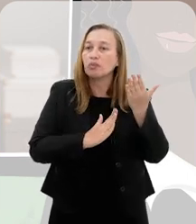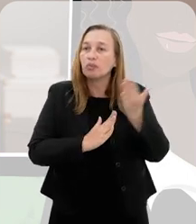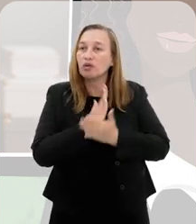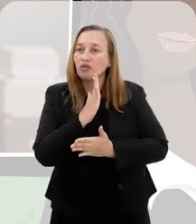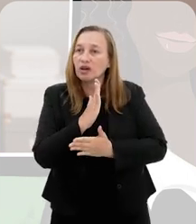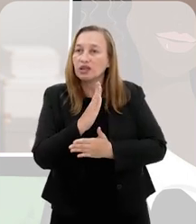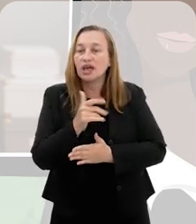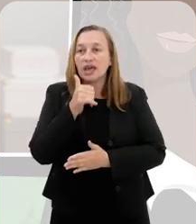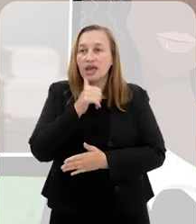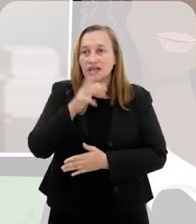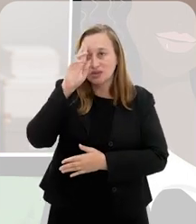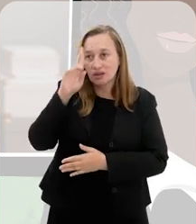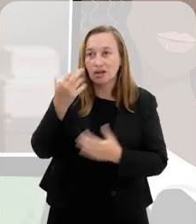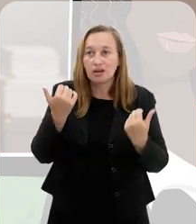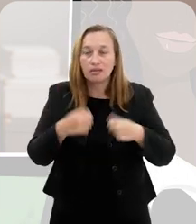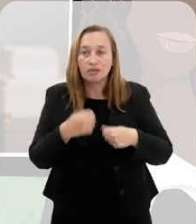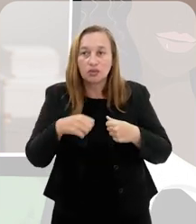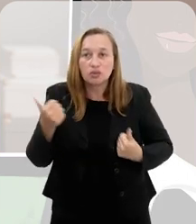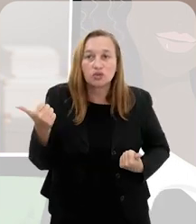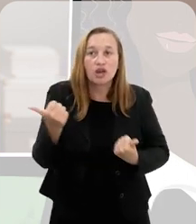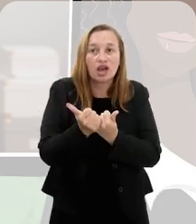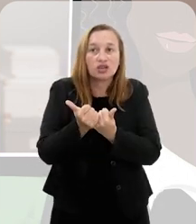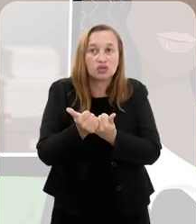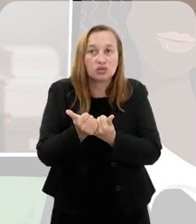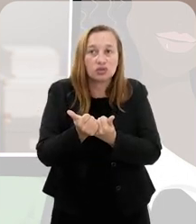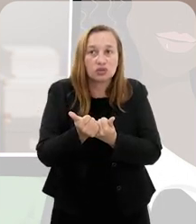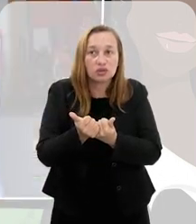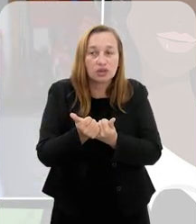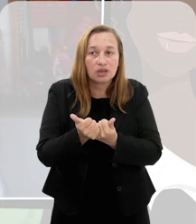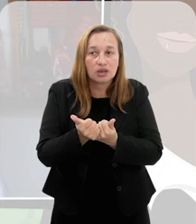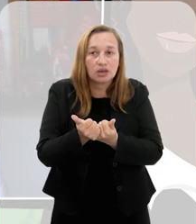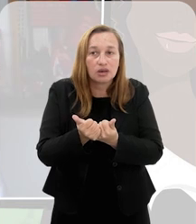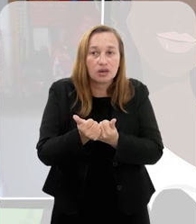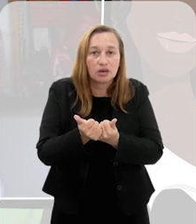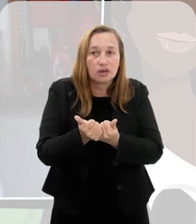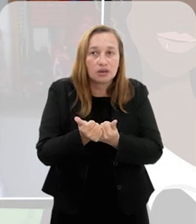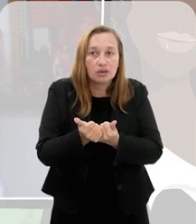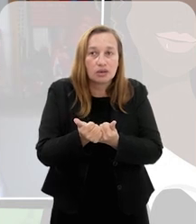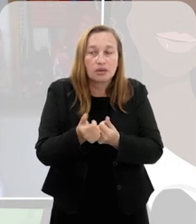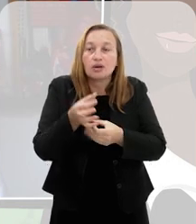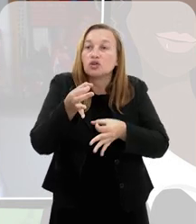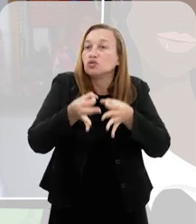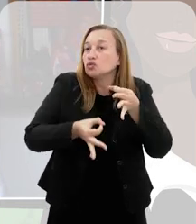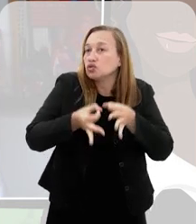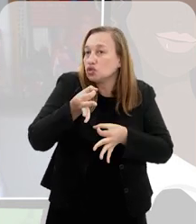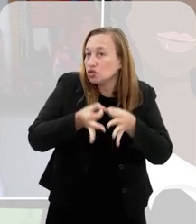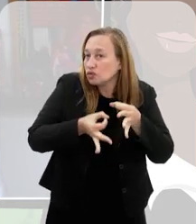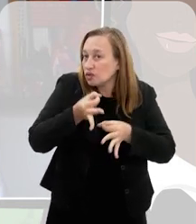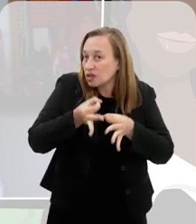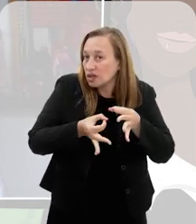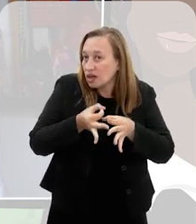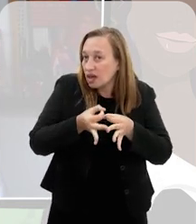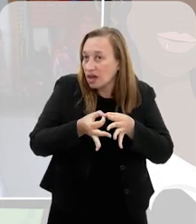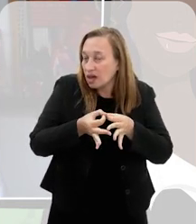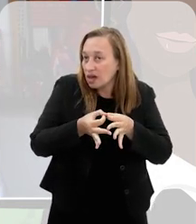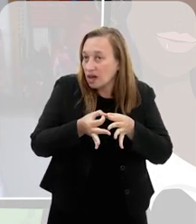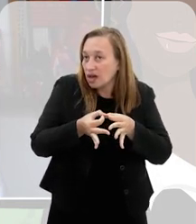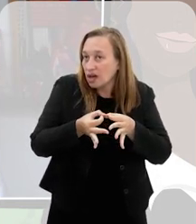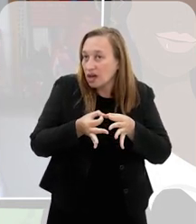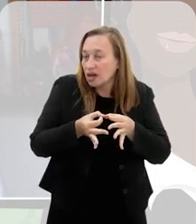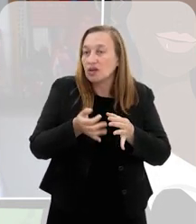a proposta fosse aprovada e a senhora precisou de ajuda para justificar, na minha